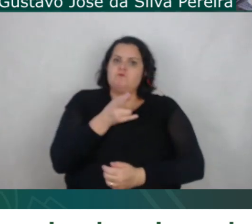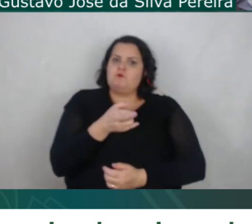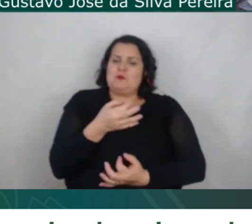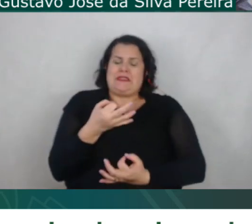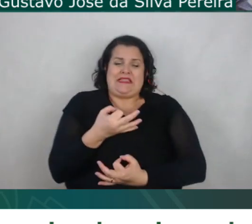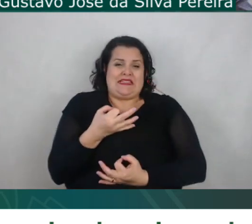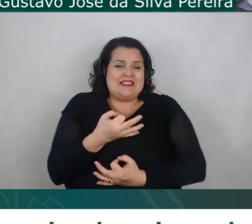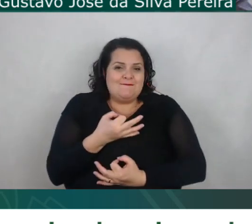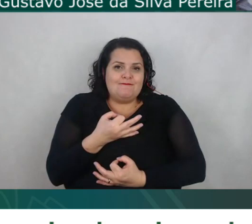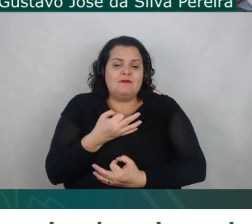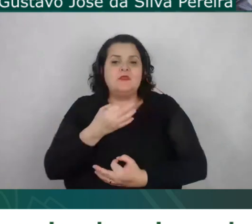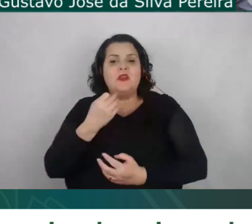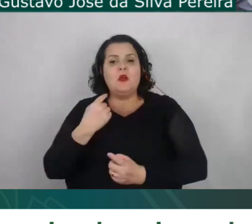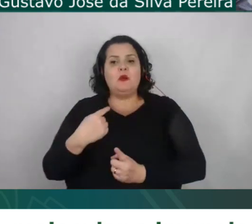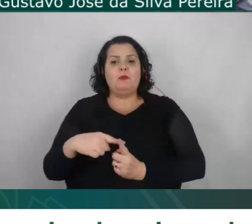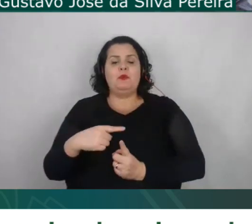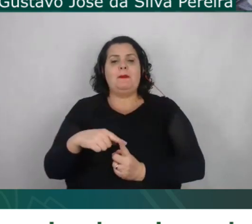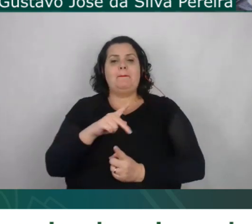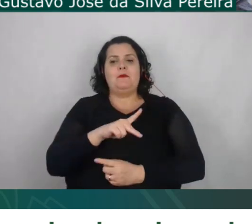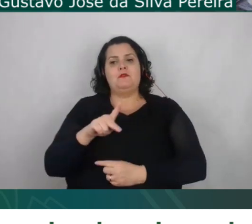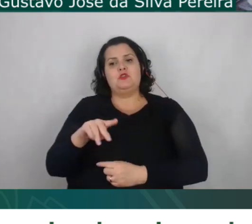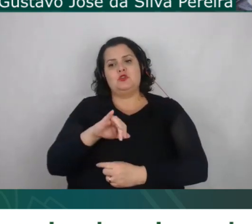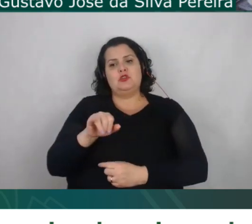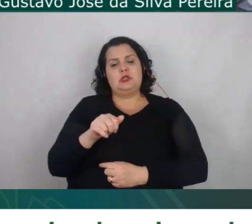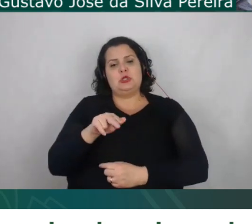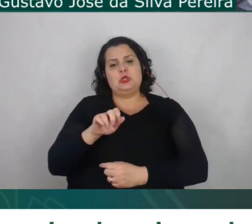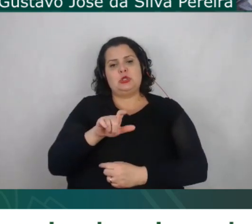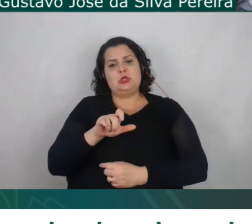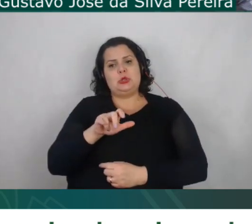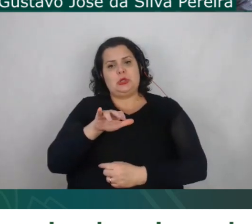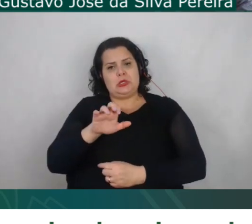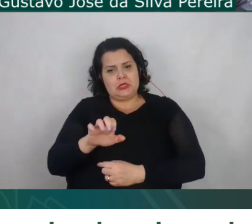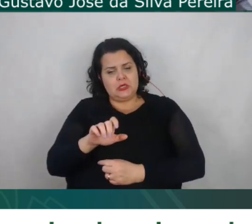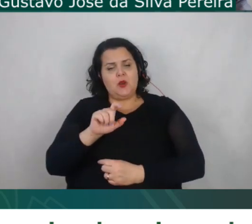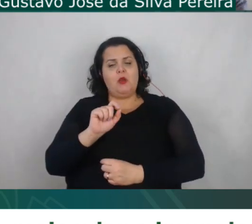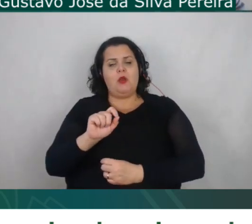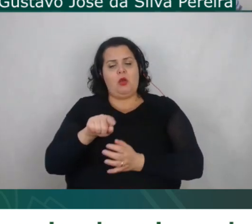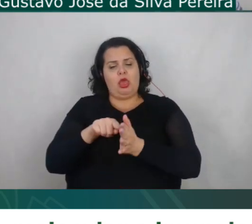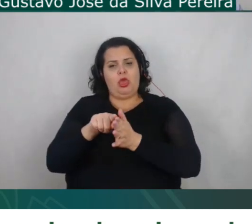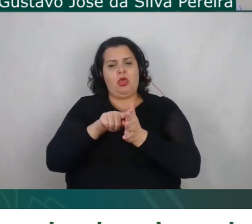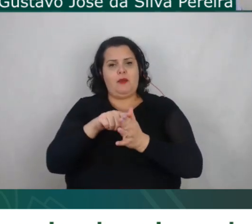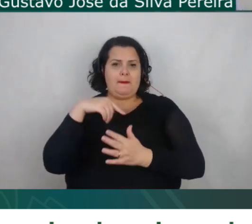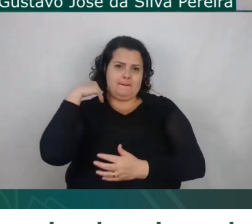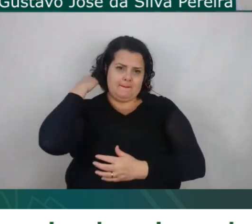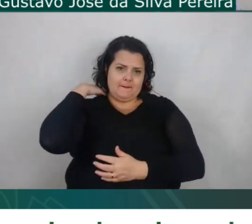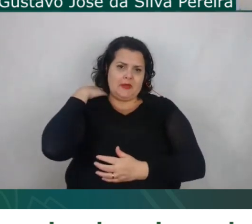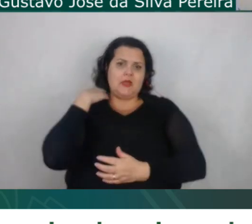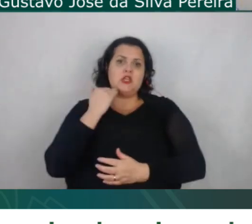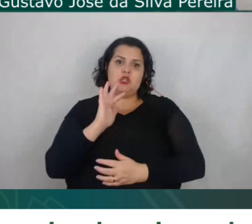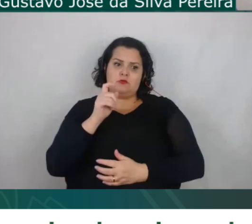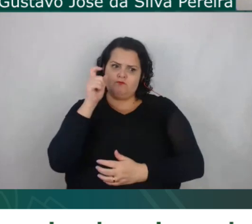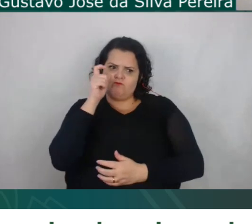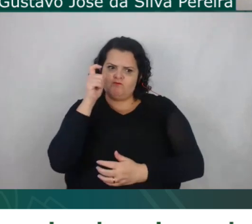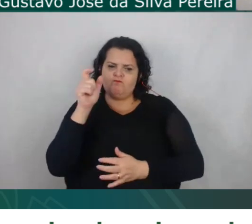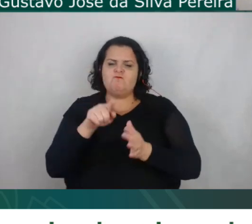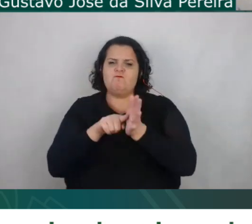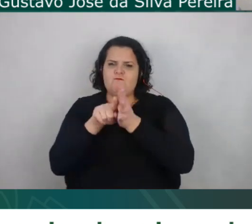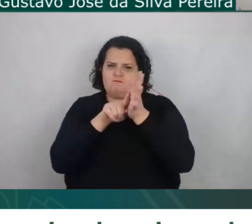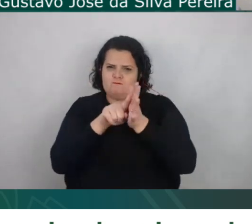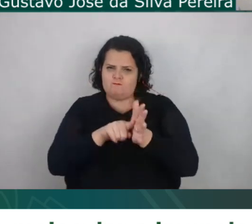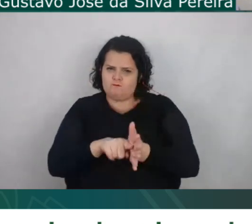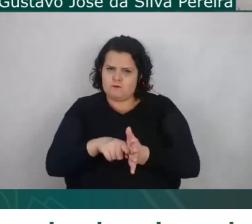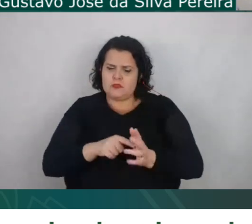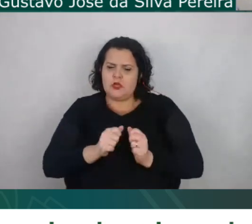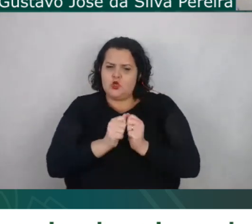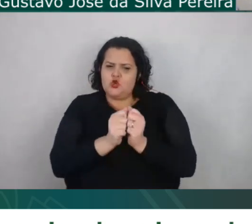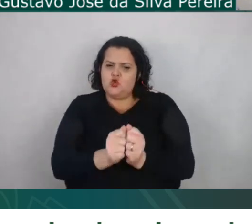pergunta. A professora Jaquelina, da pneumologia, está interessada em fazer esses estudos, está acompanhando esses doentes, junto com o